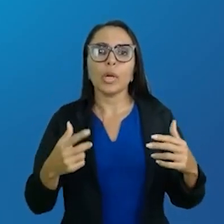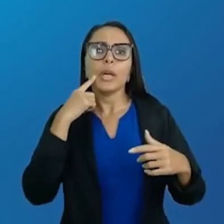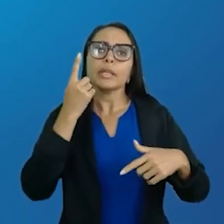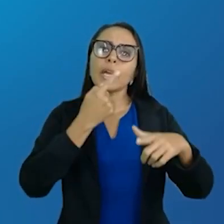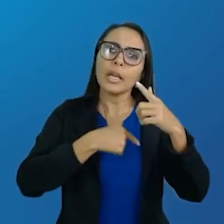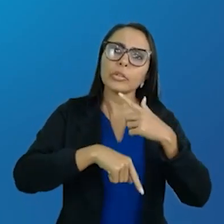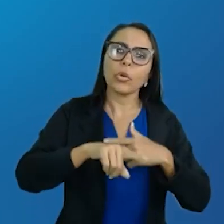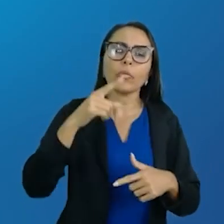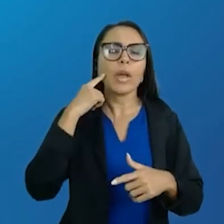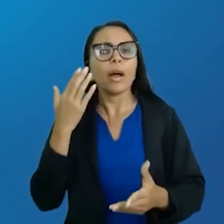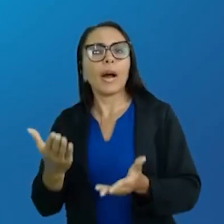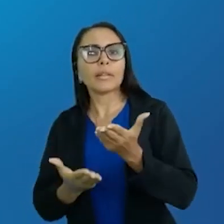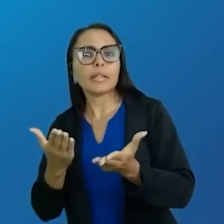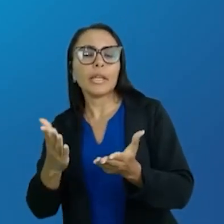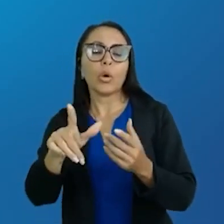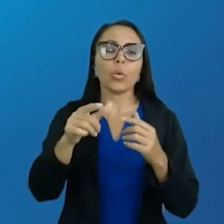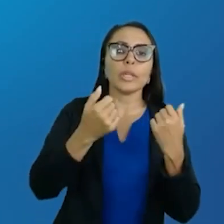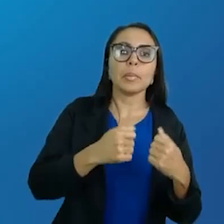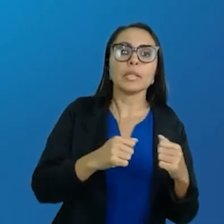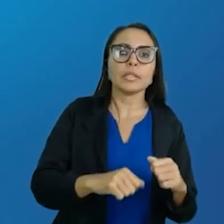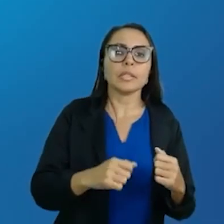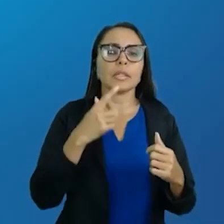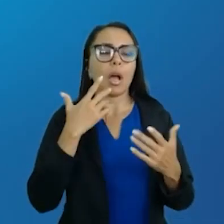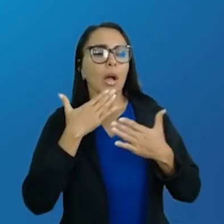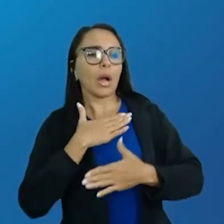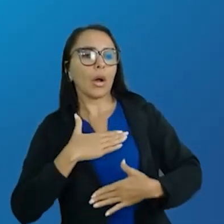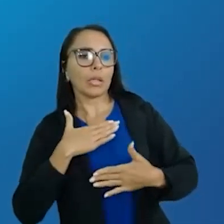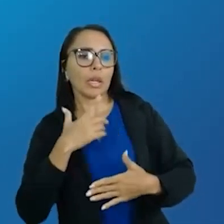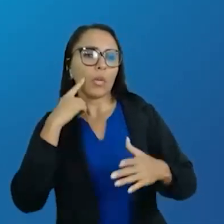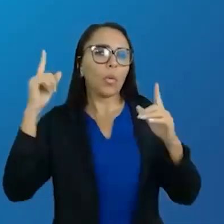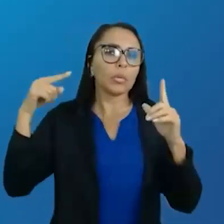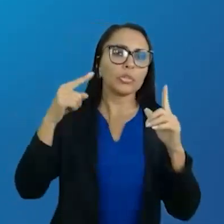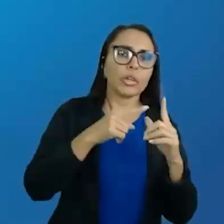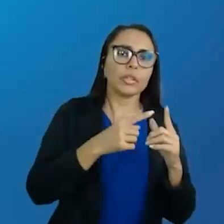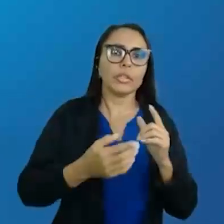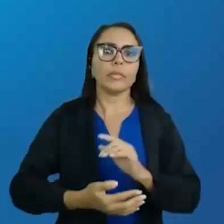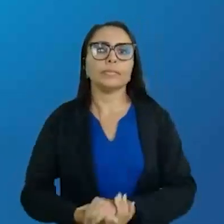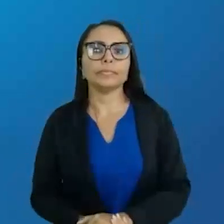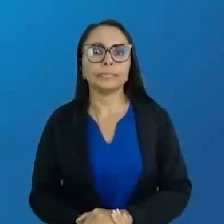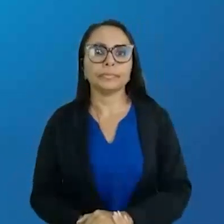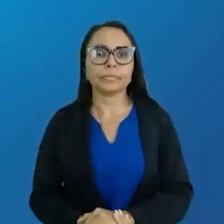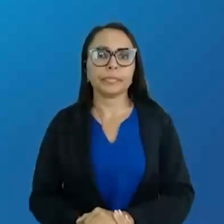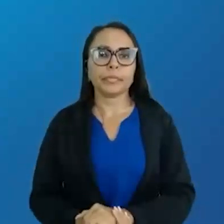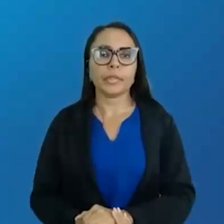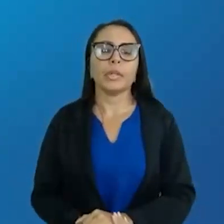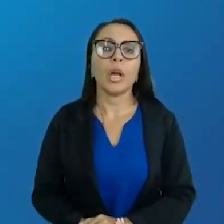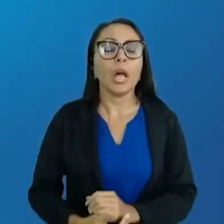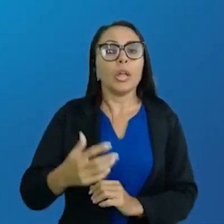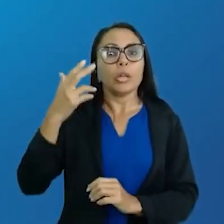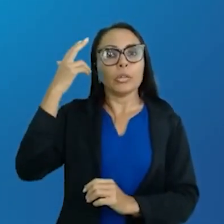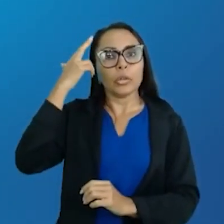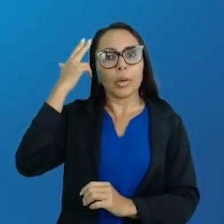problemas e atendem às necessidades do usuário de maneira agradável e objetiva. Então, vamos lá para os princípios. Em geral, é